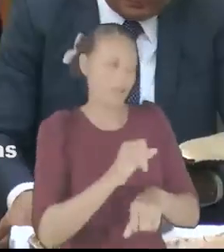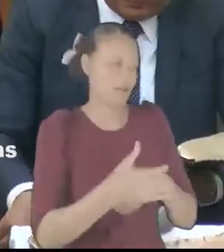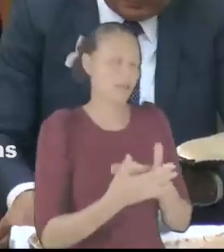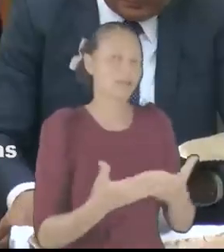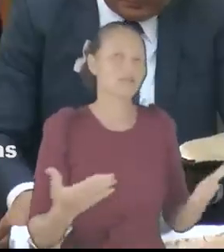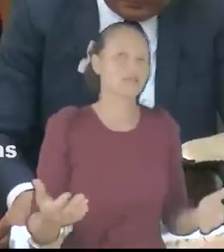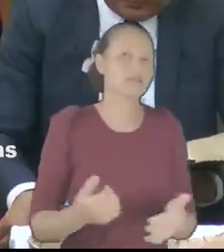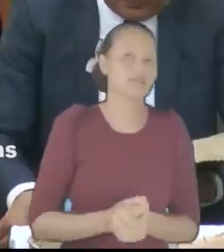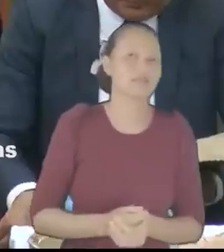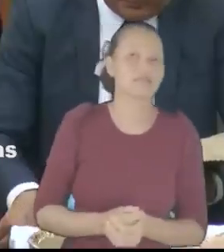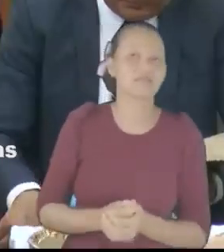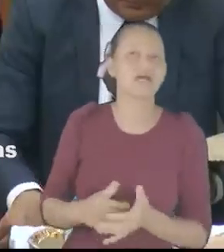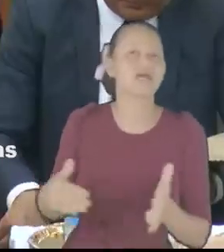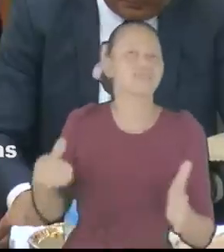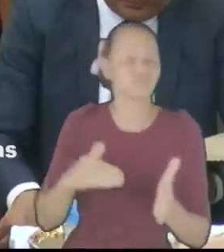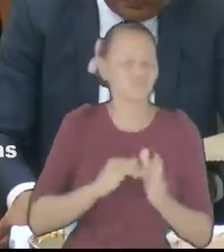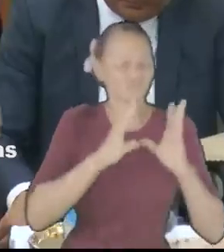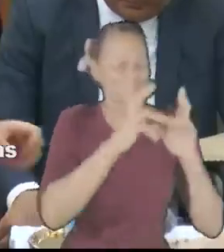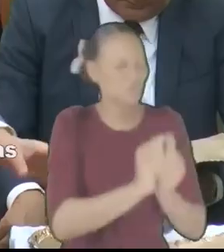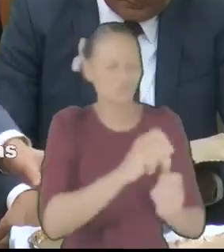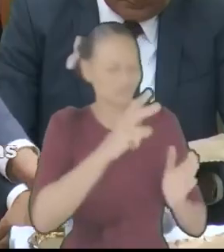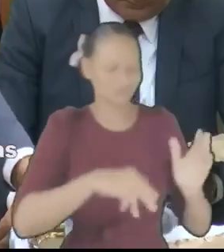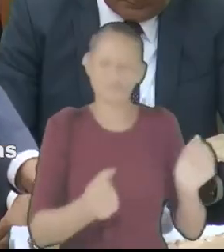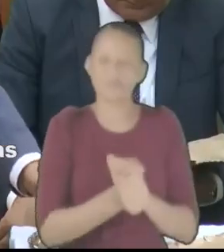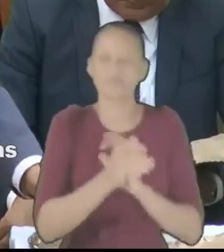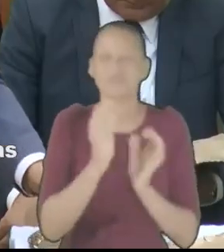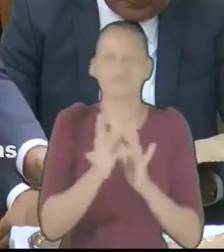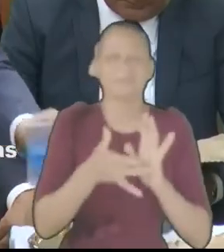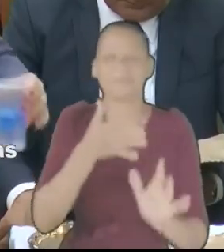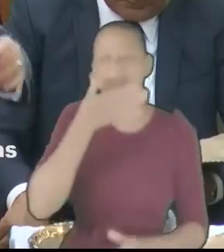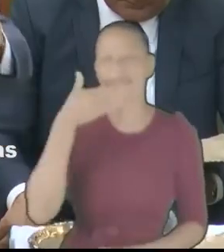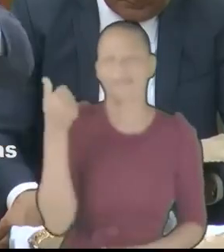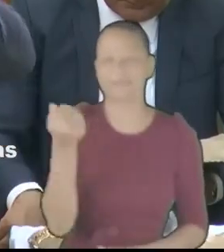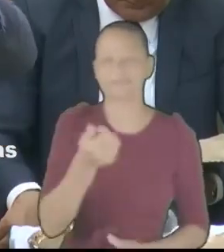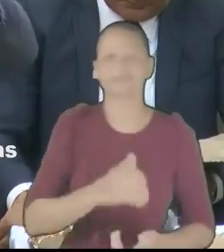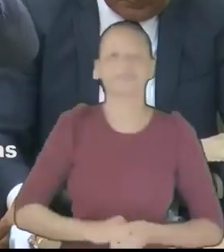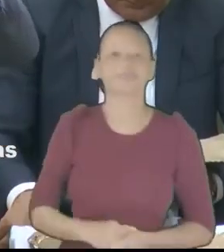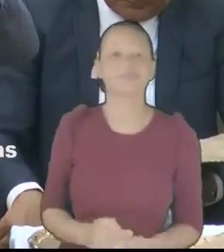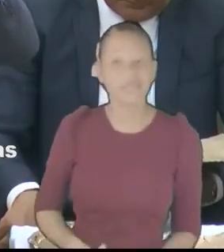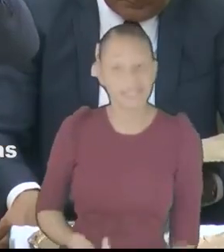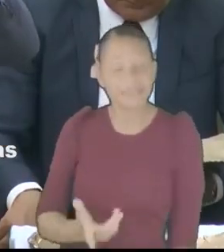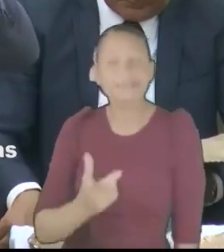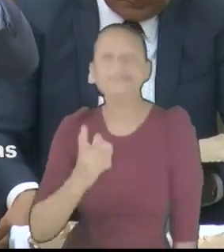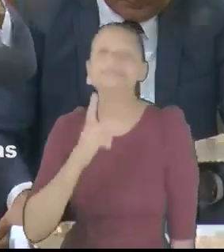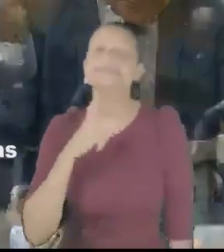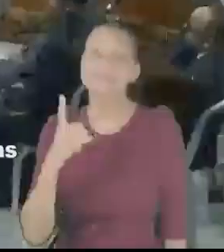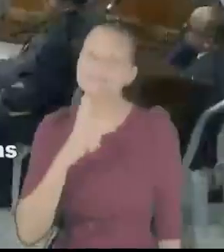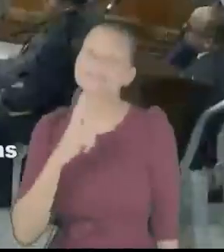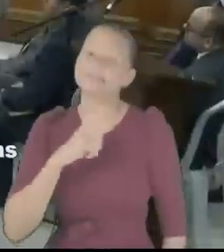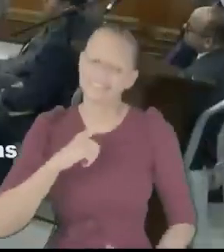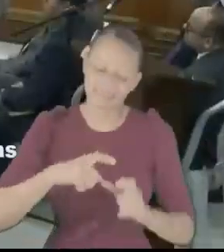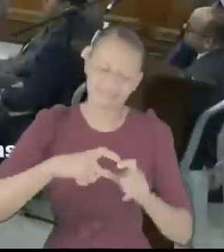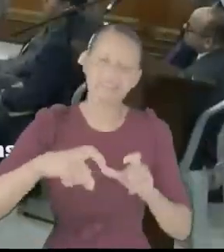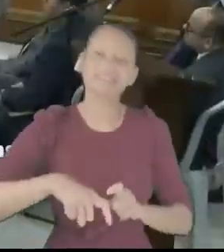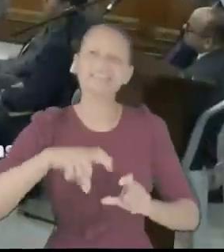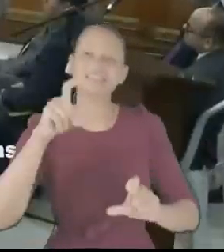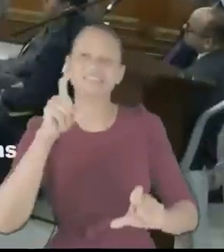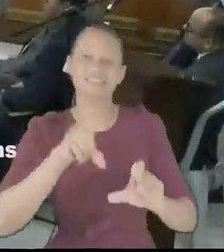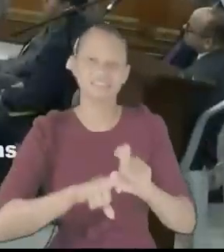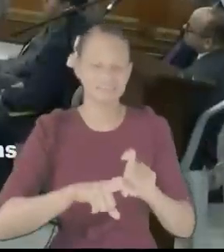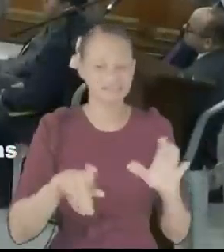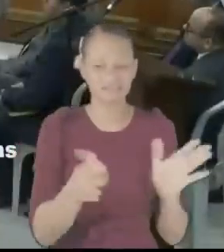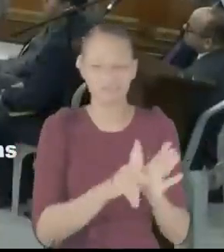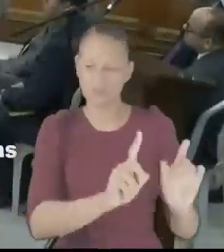palavra ordenando, até ler o versículo todo, glória a Deus, é melhor, aleluia. Havendo riscado a cédula que